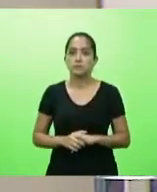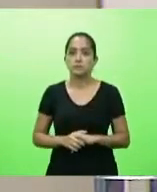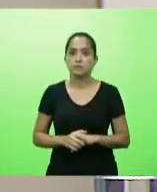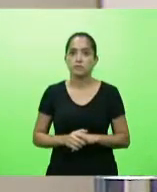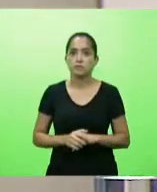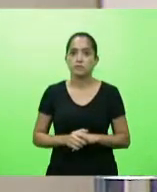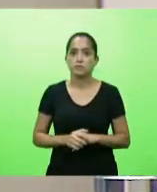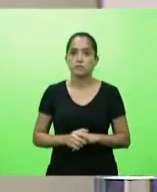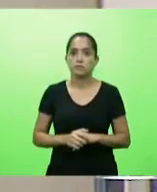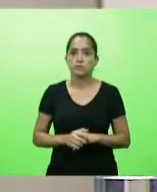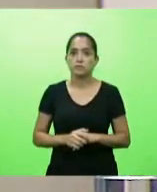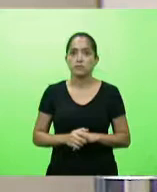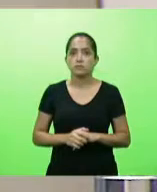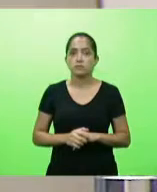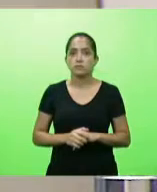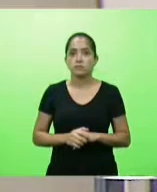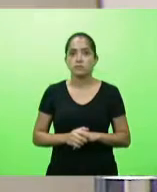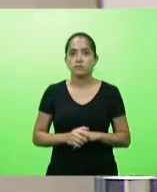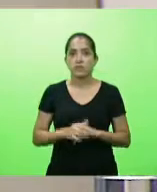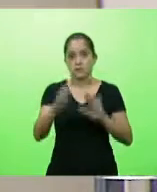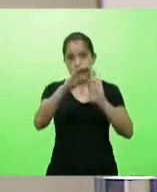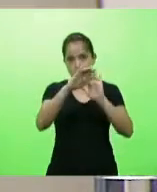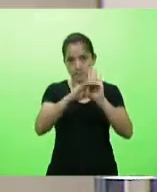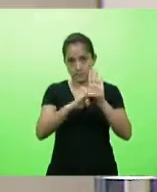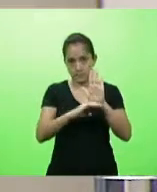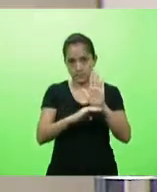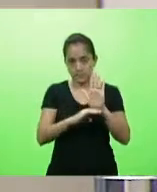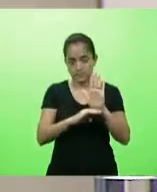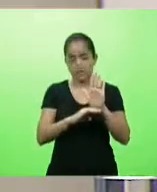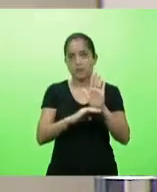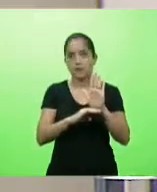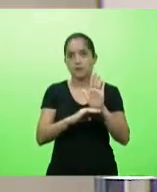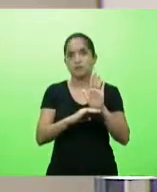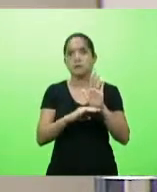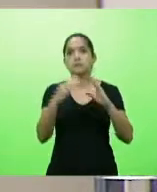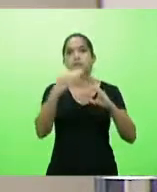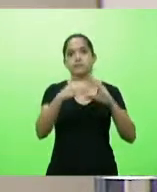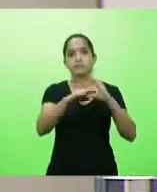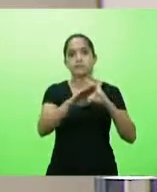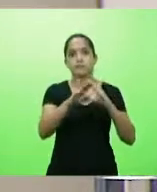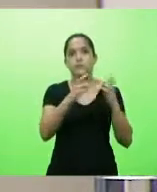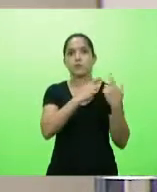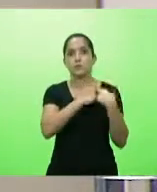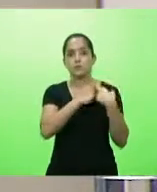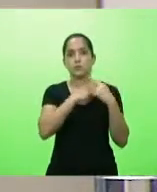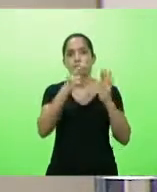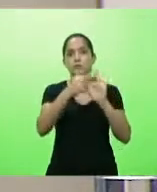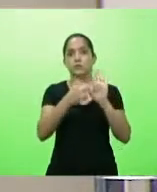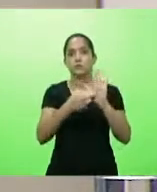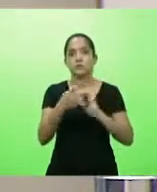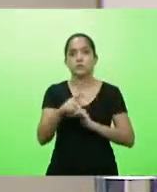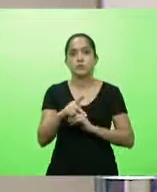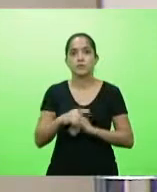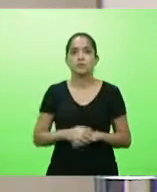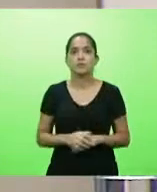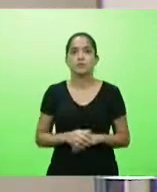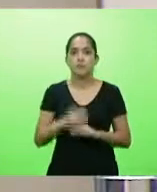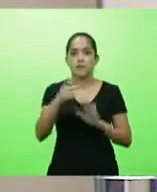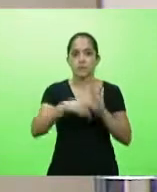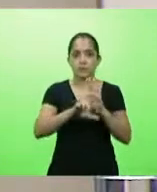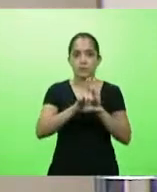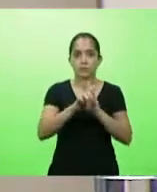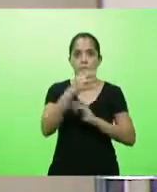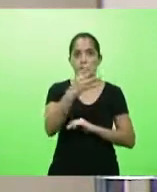as seguintes matérias e que as mesmas terão seu encaminhamento conforme o regimento interno. O projeto de lei